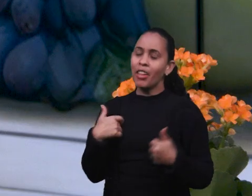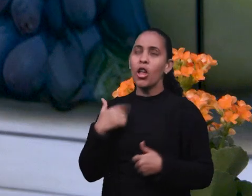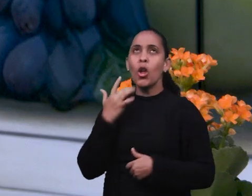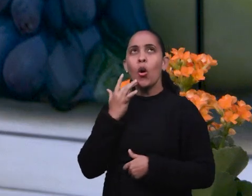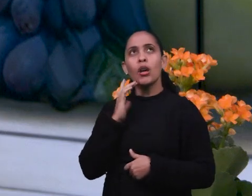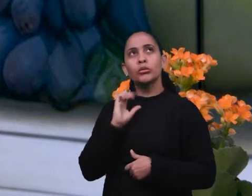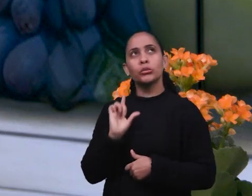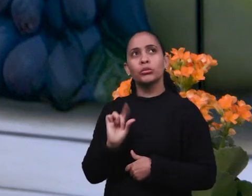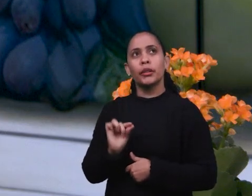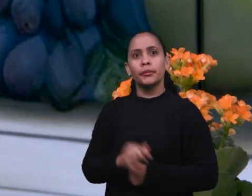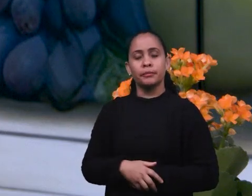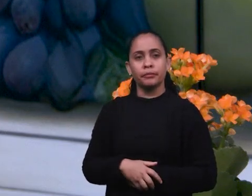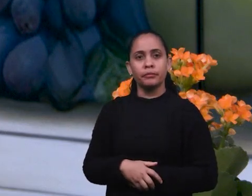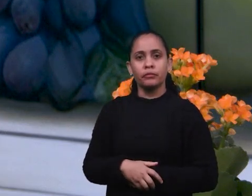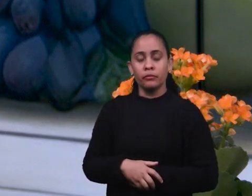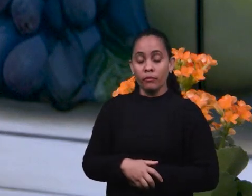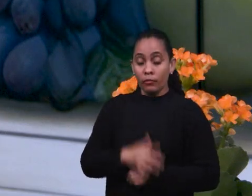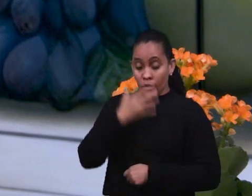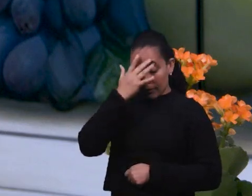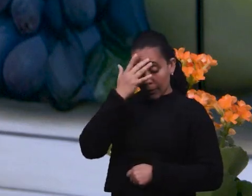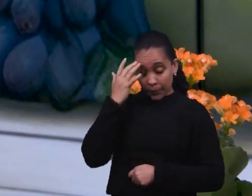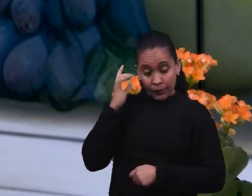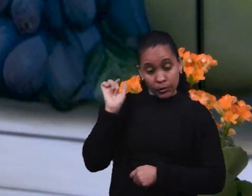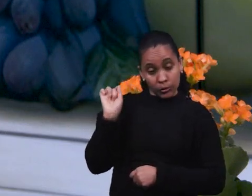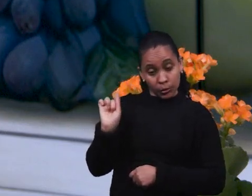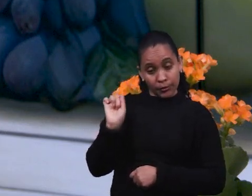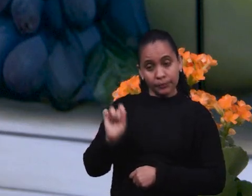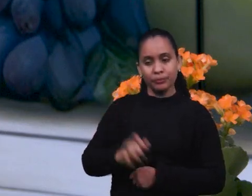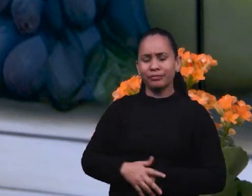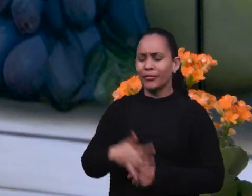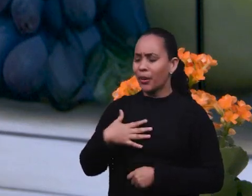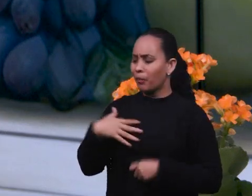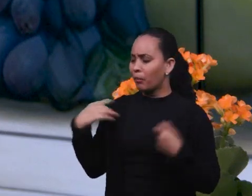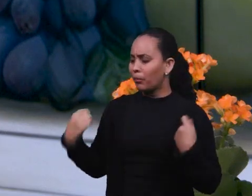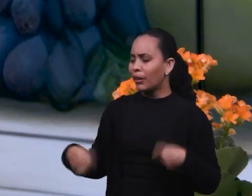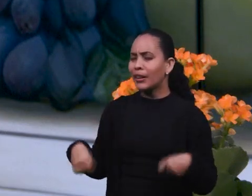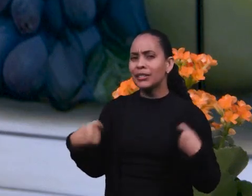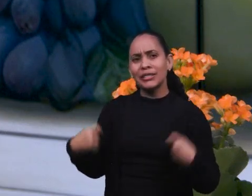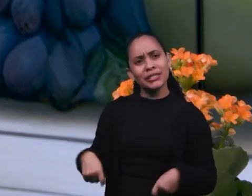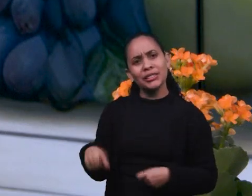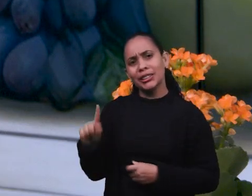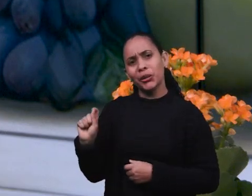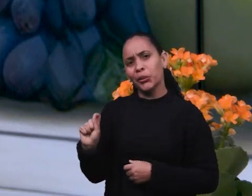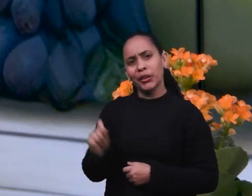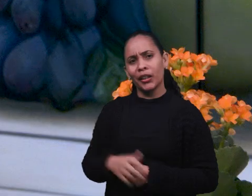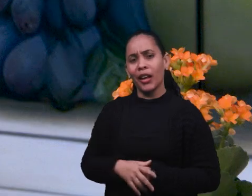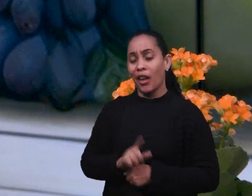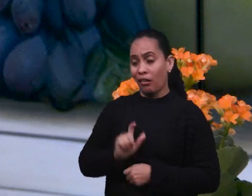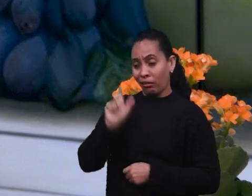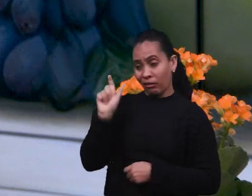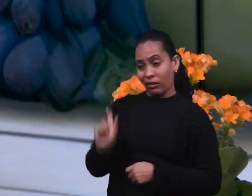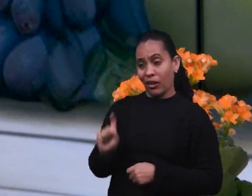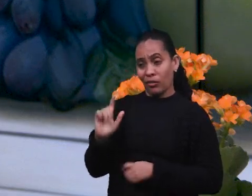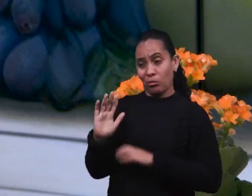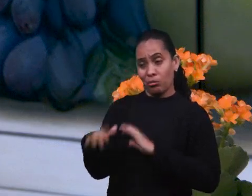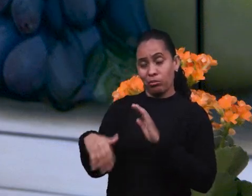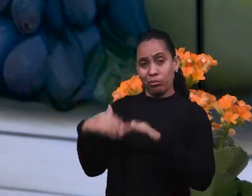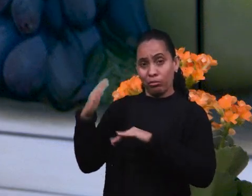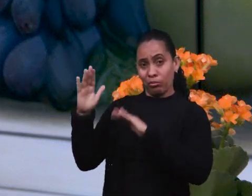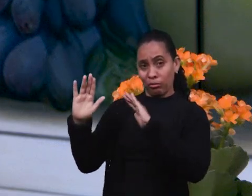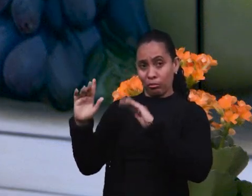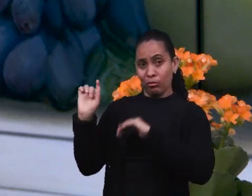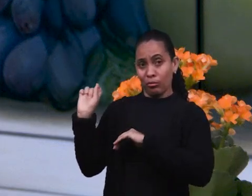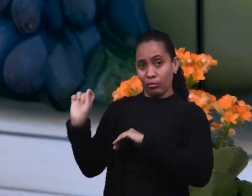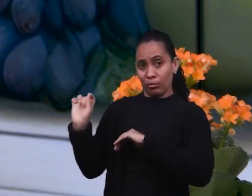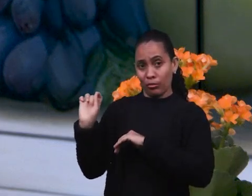eu acho que esse paciente a gente precisa fazer com que ele durante o